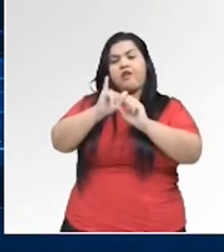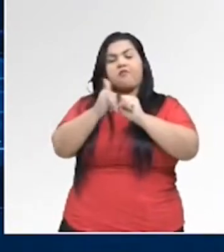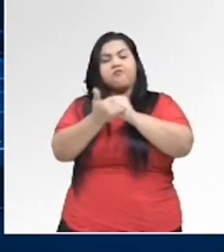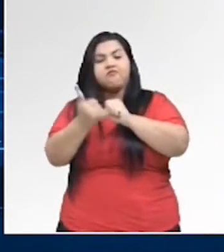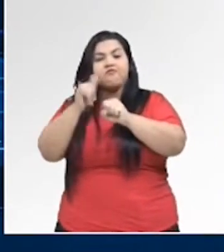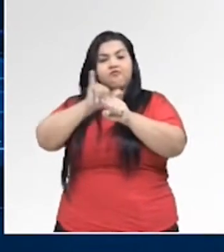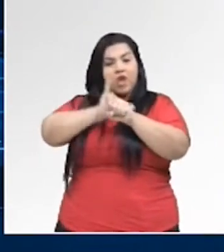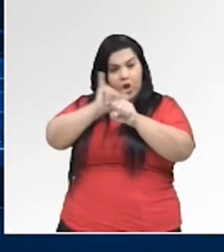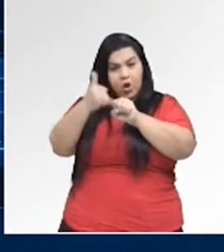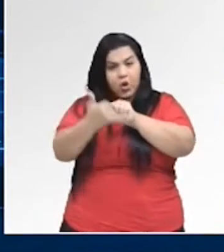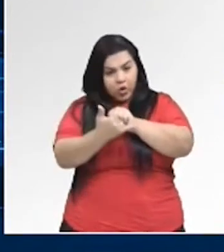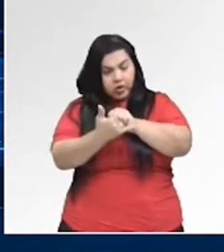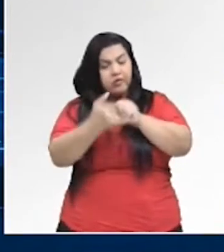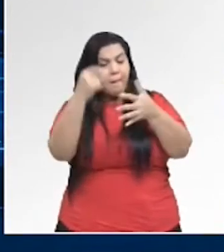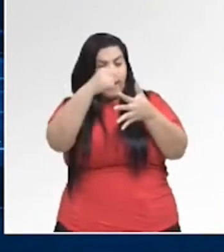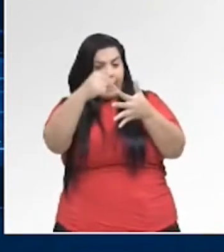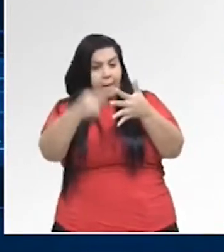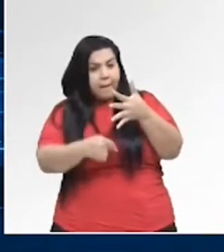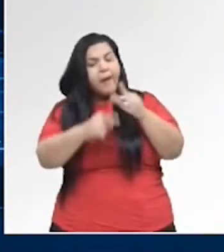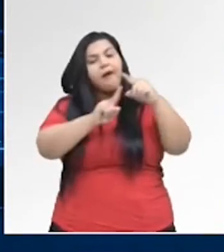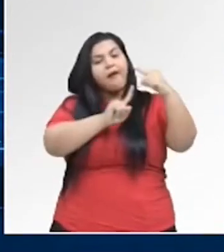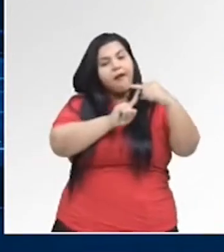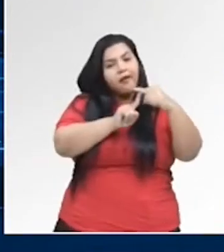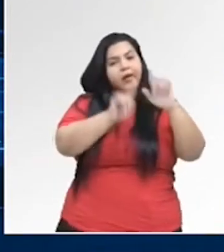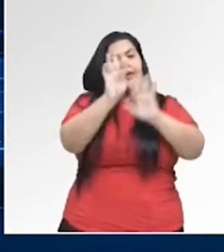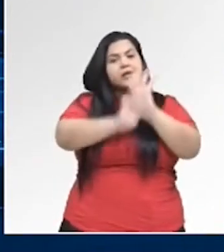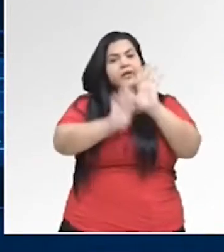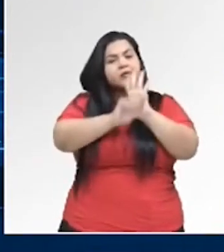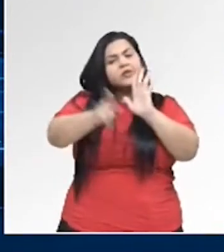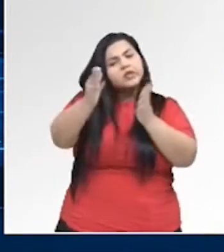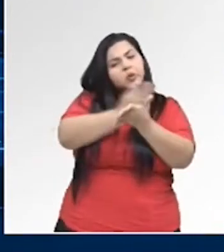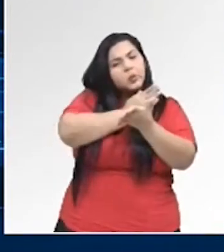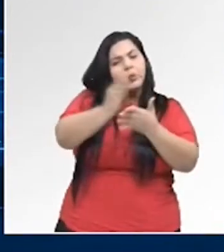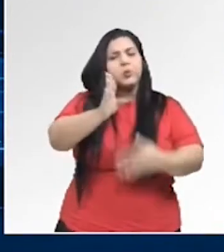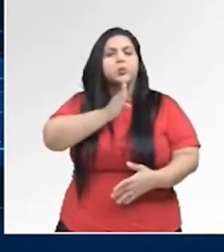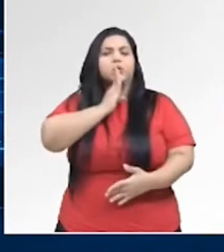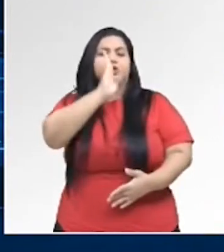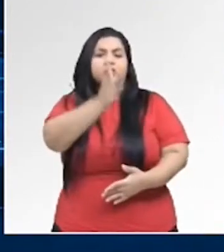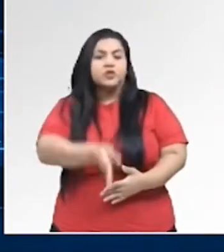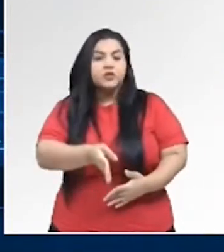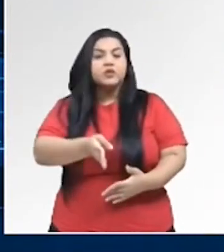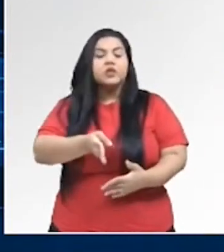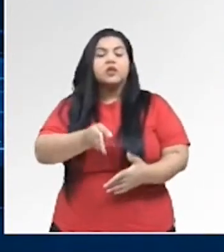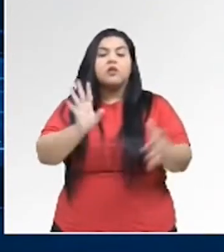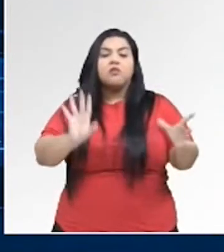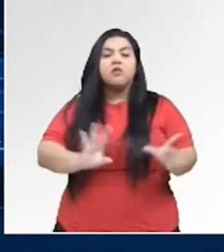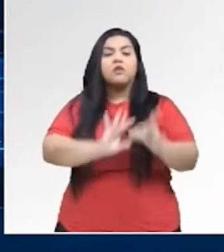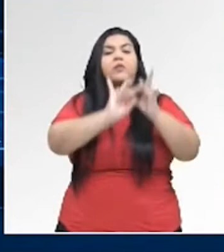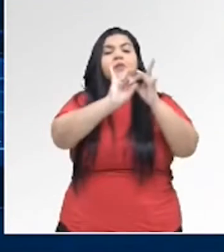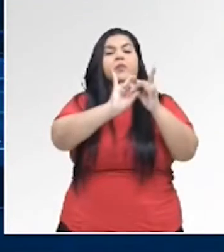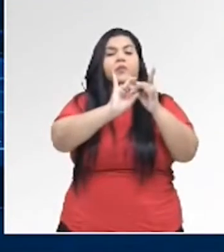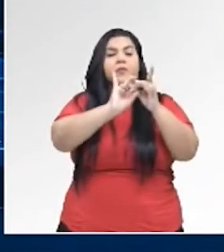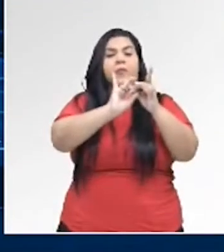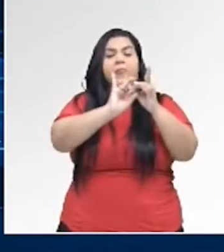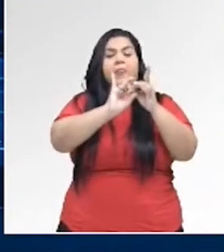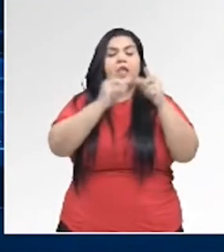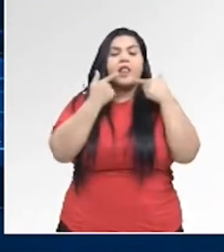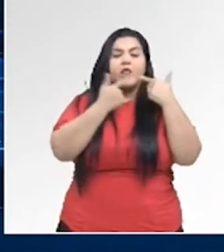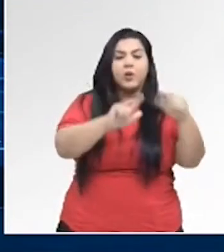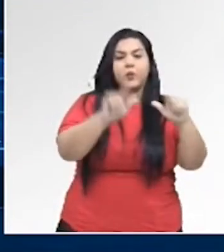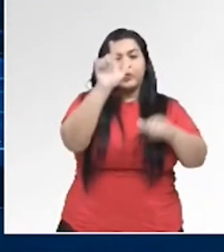Então, estes tipos de textos aí, que vocês já conhecem alguns, tá, eles são ligados à linguagem